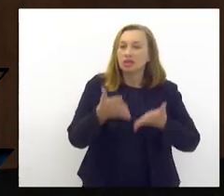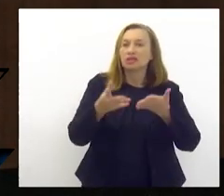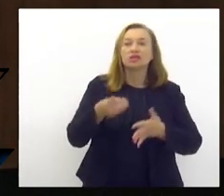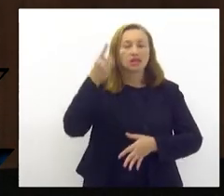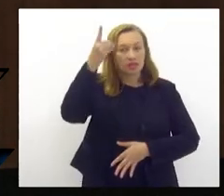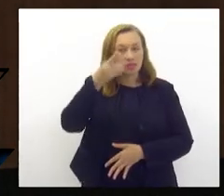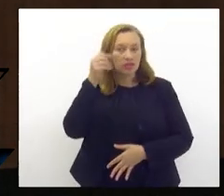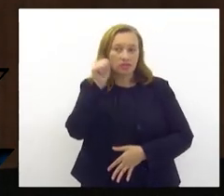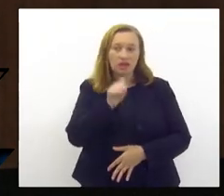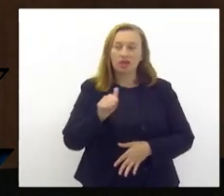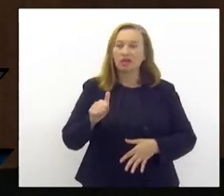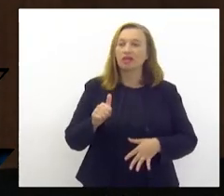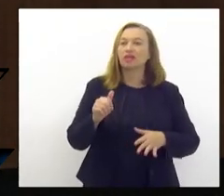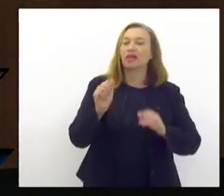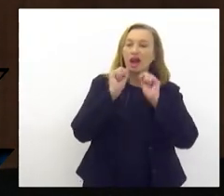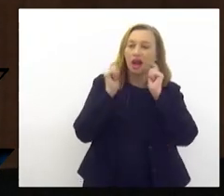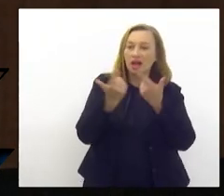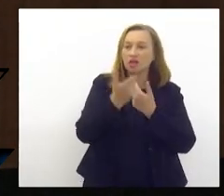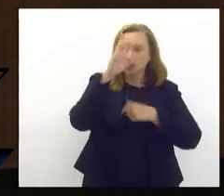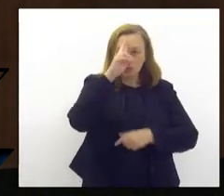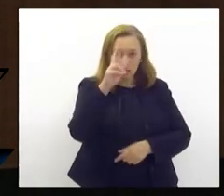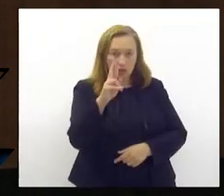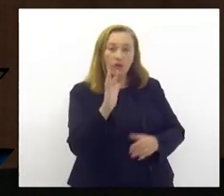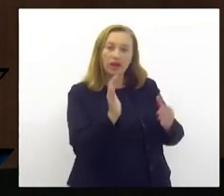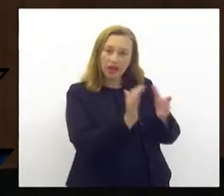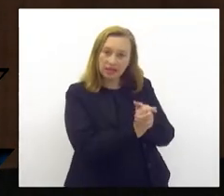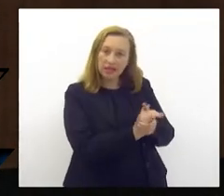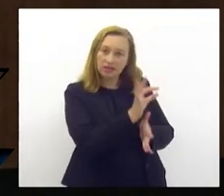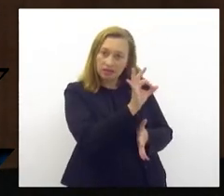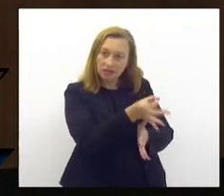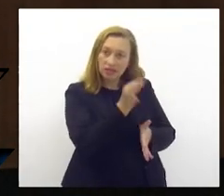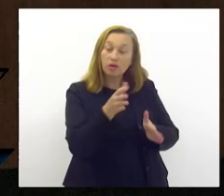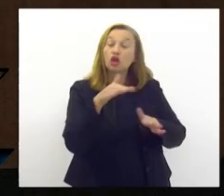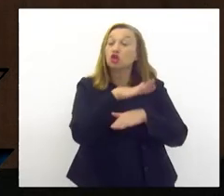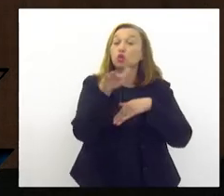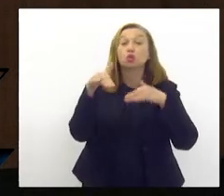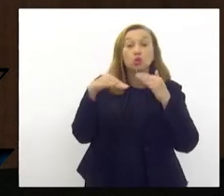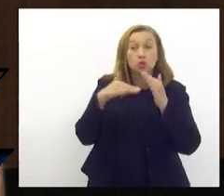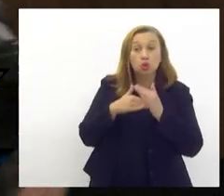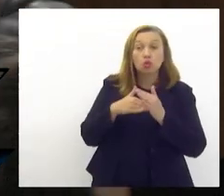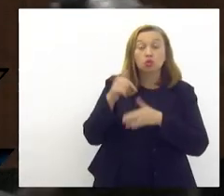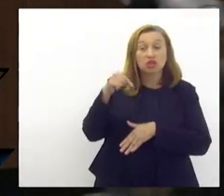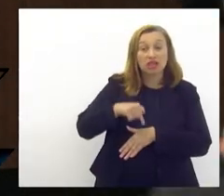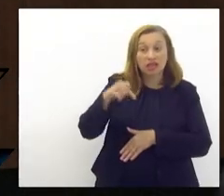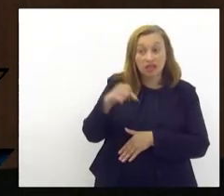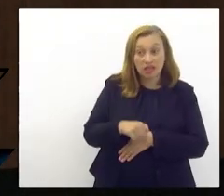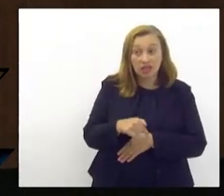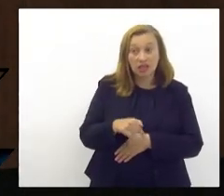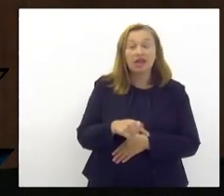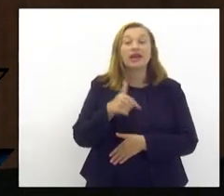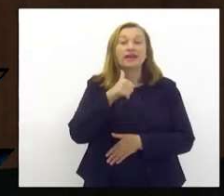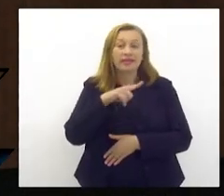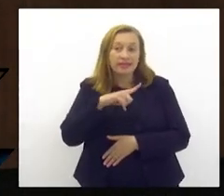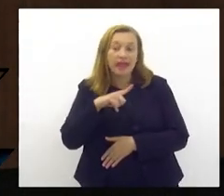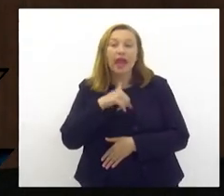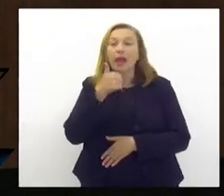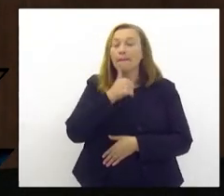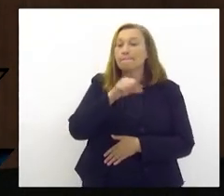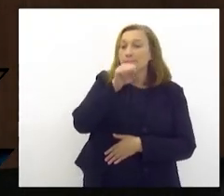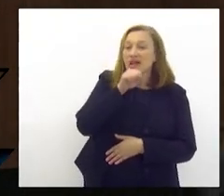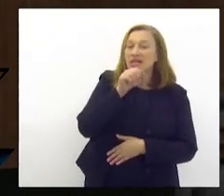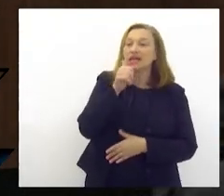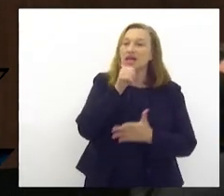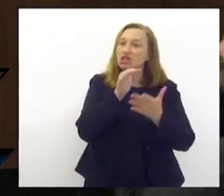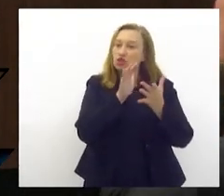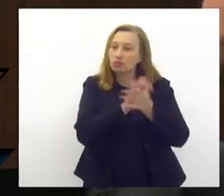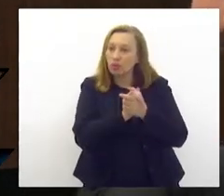Alerj. Vossa Excelência é casado, provavelmente. Todos aqueles que têm mães,